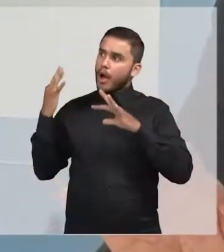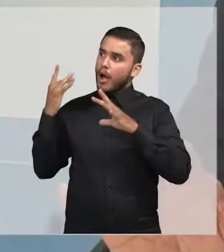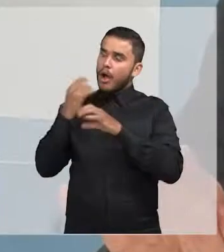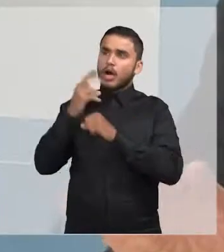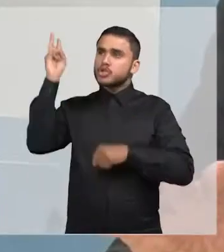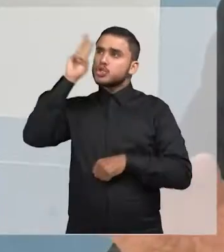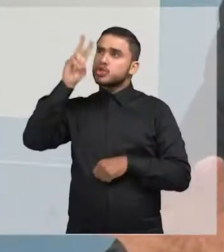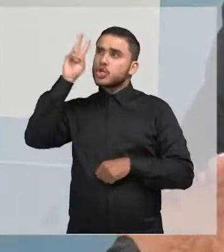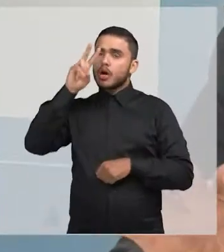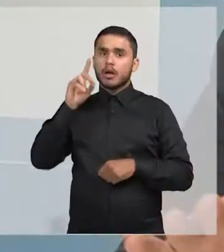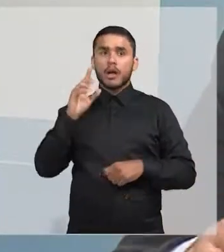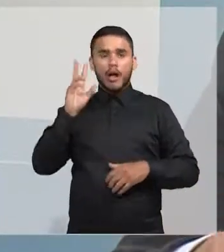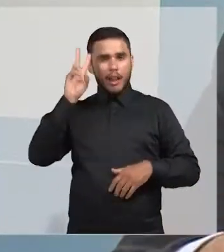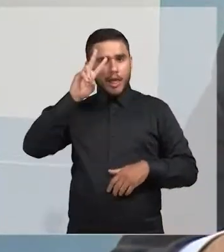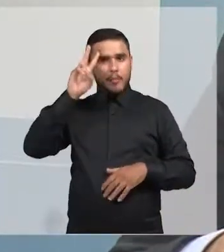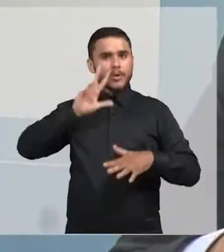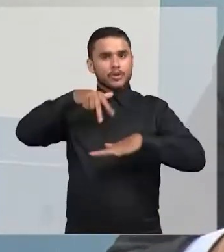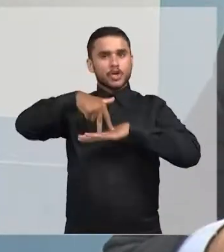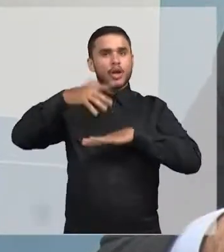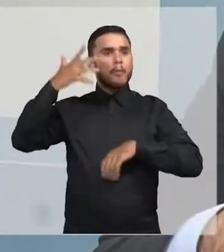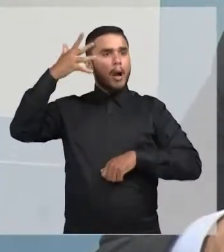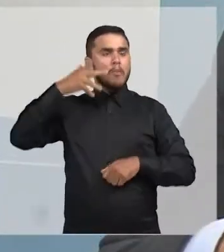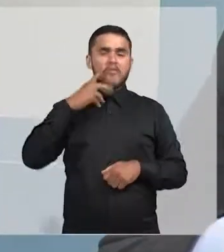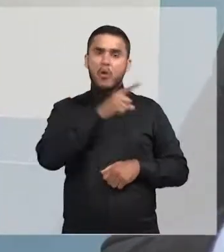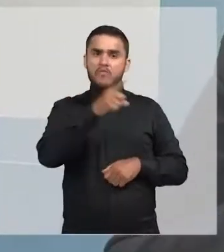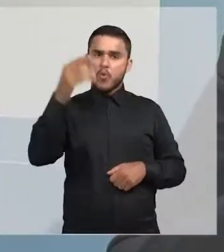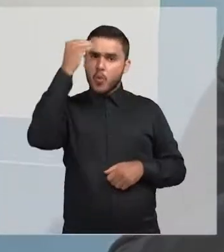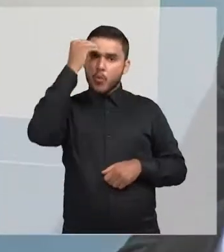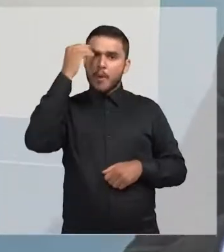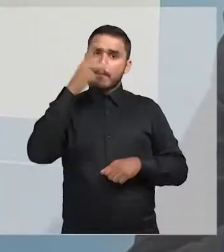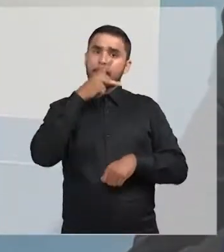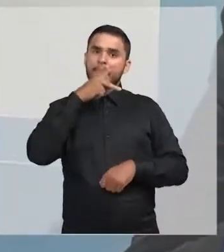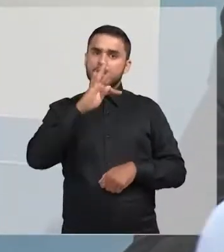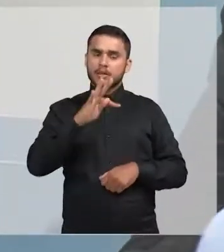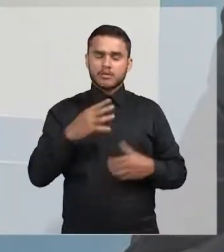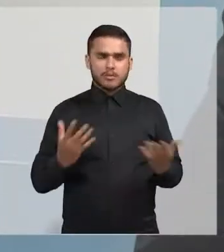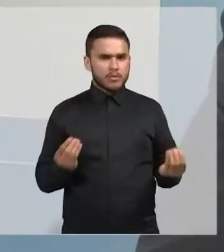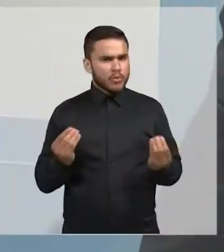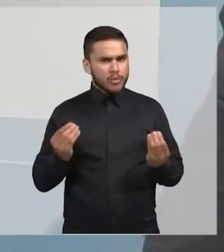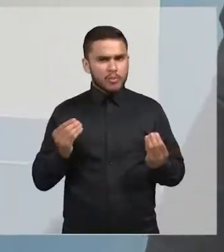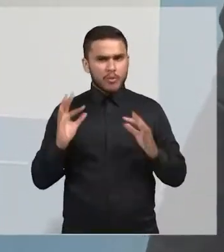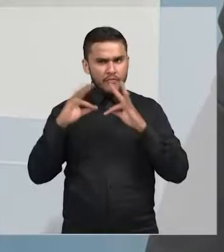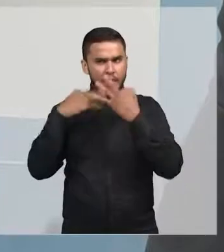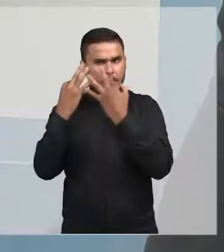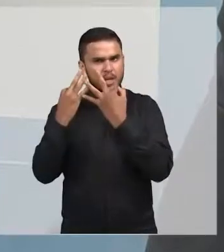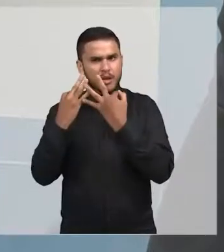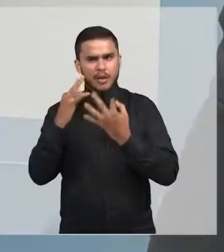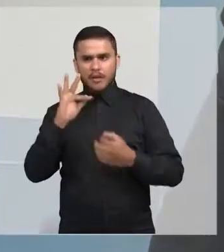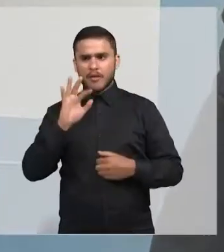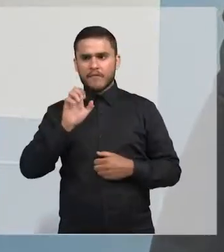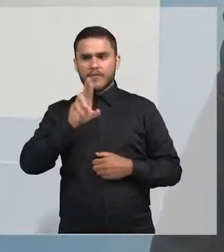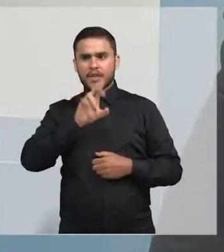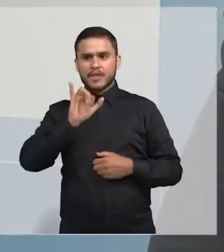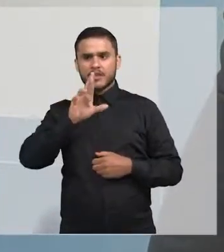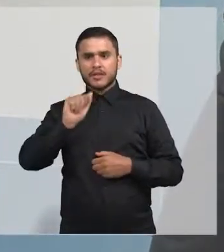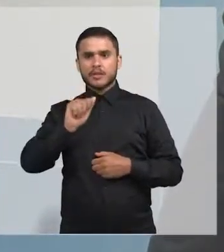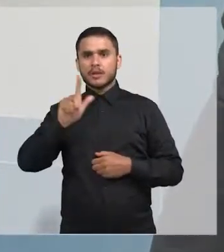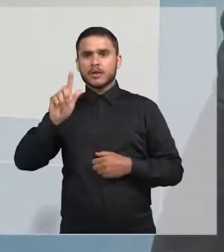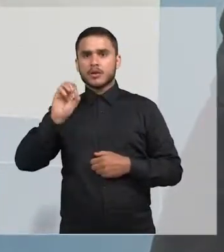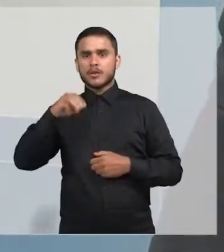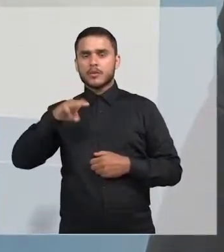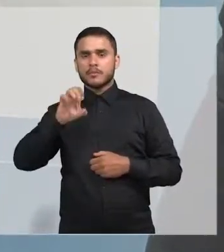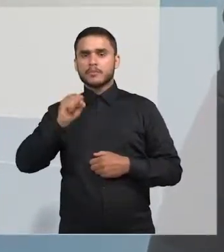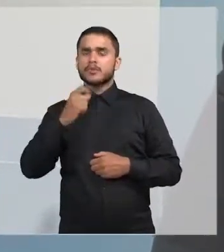irmão, você não pode dizer assim, não, esses caras não fizeram nada pelo PT e tal. Claro que eles tiveram também